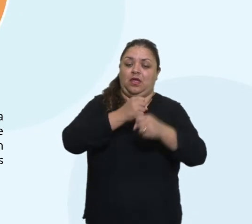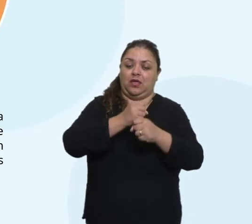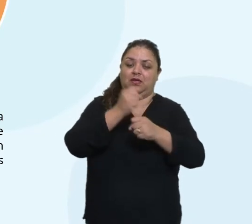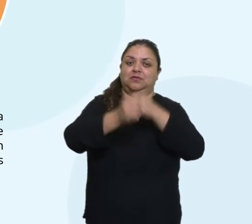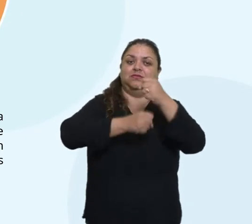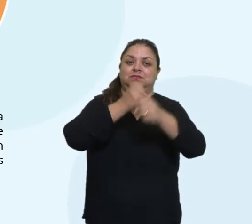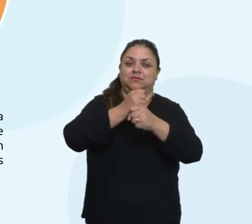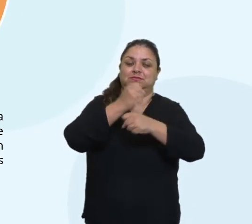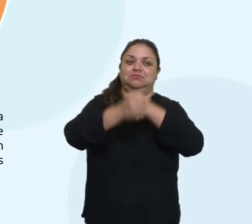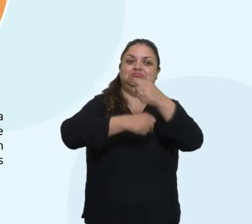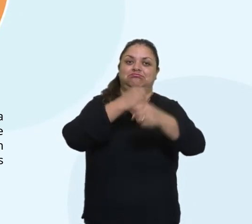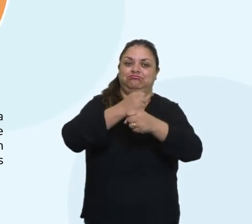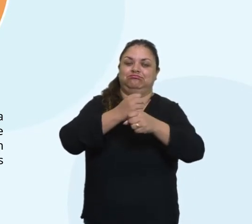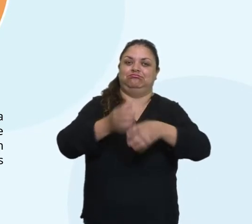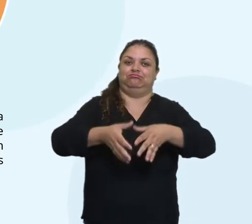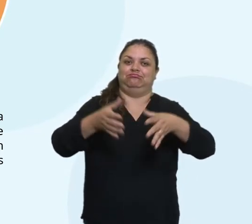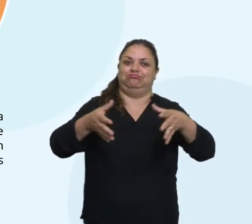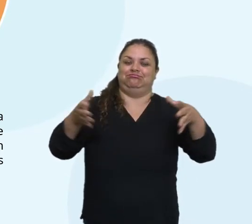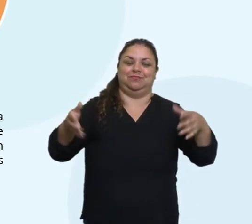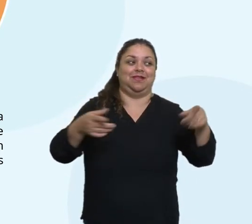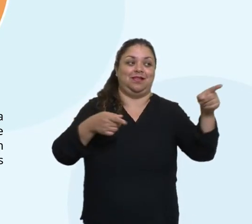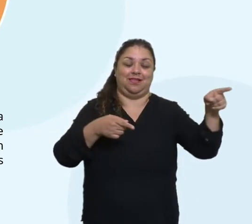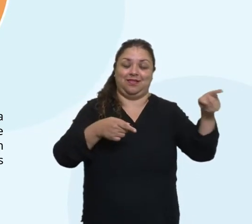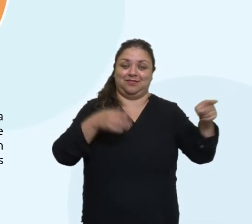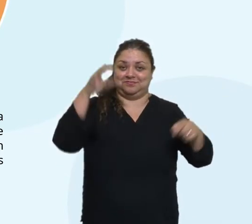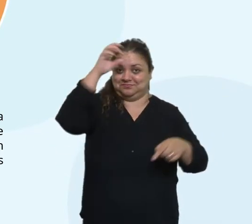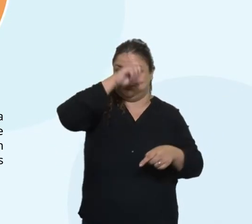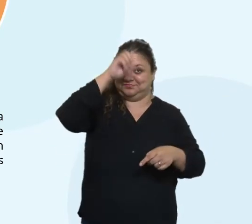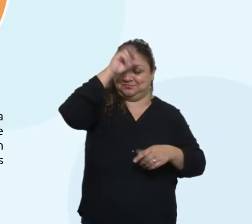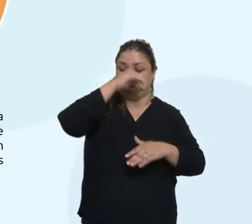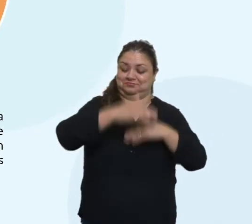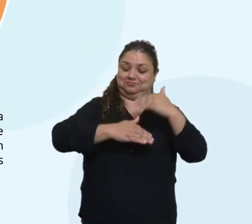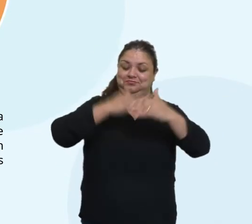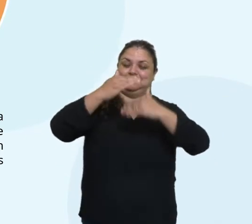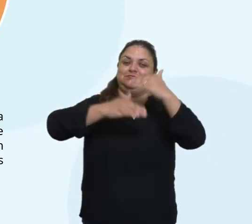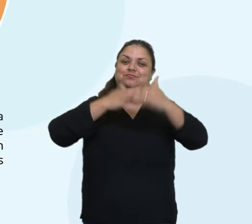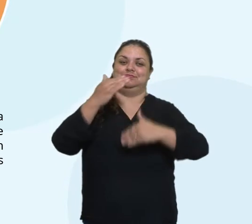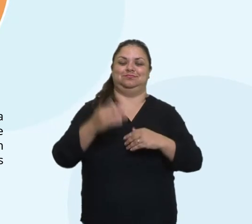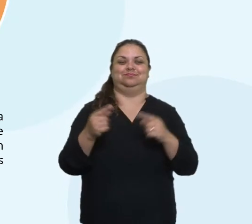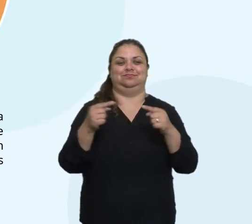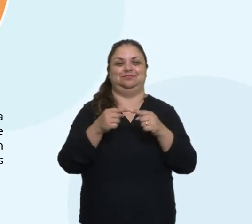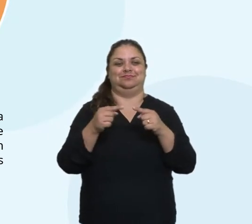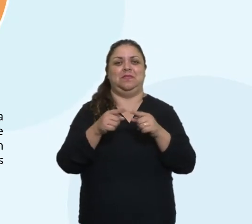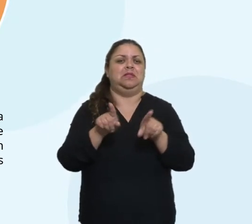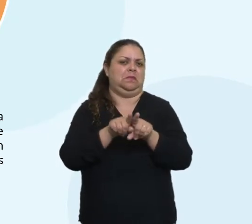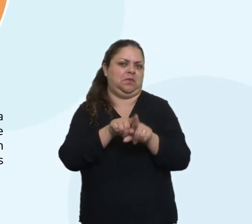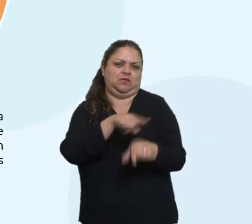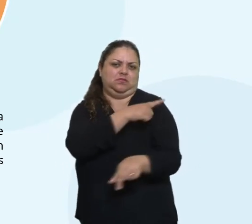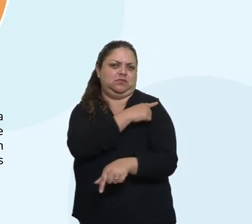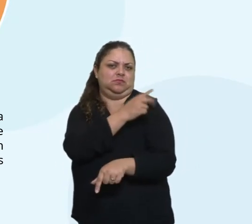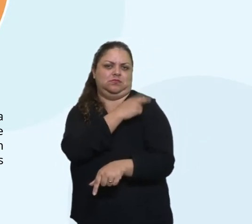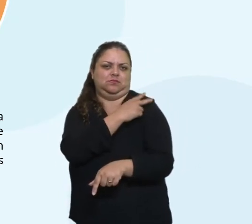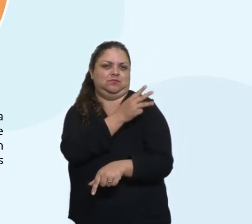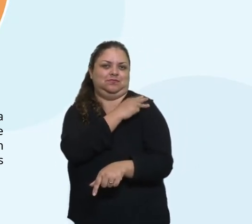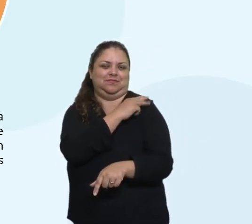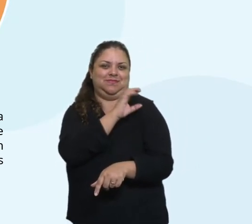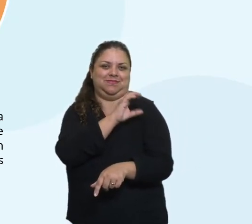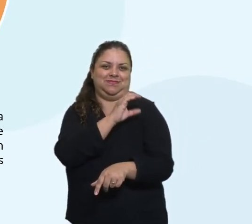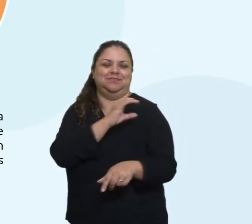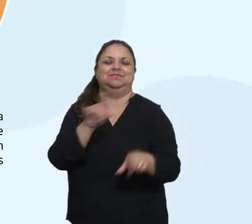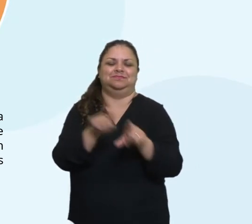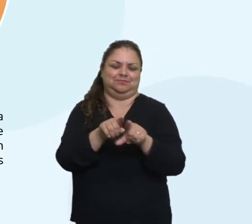então um exemplo tá para os anos finais Mas também se aplica ao ensino médico então os objetivos e